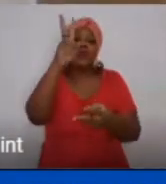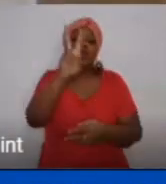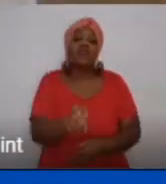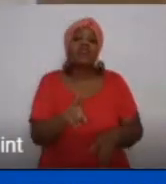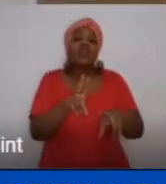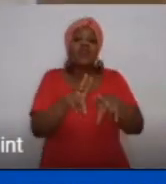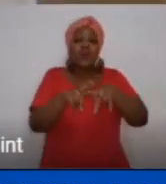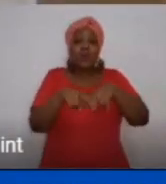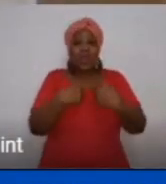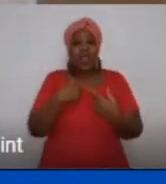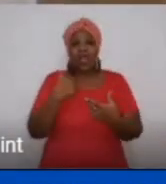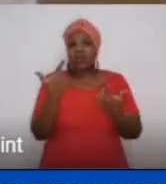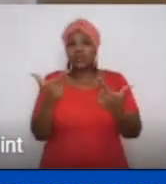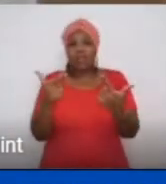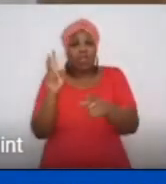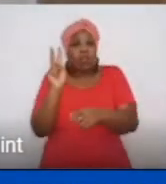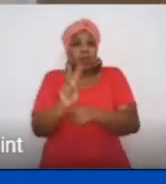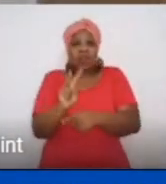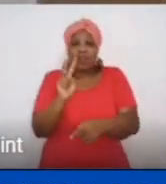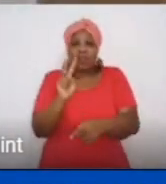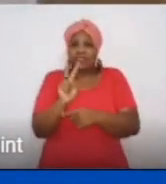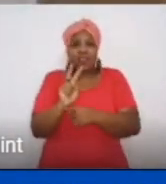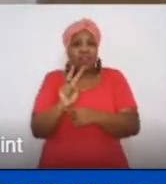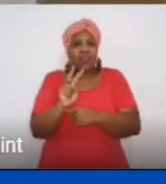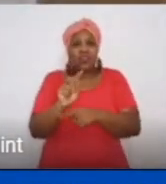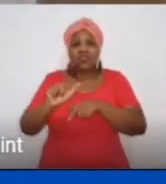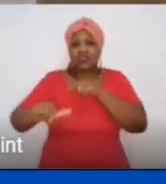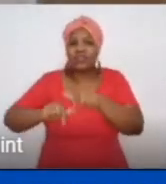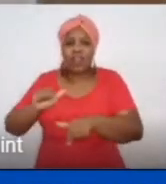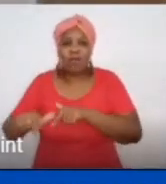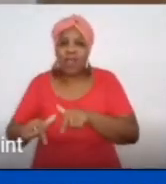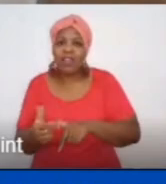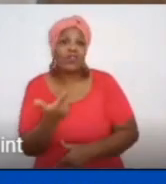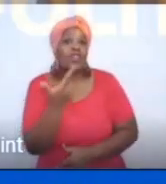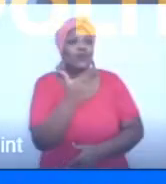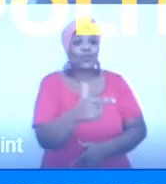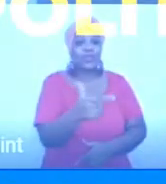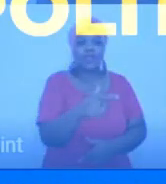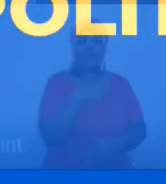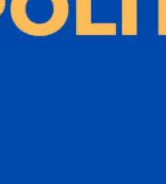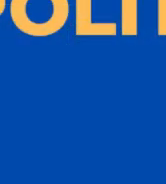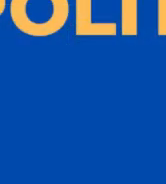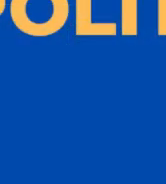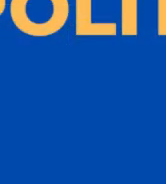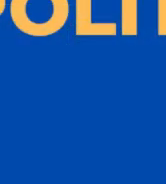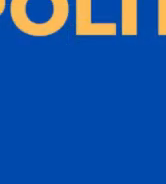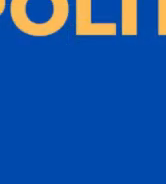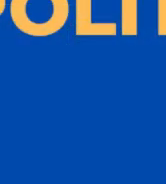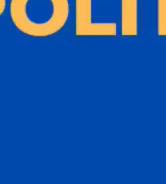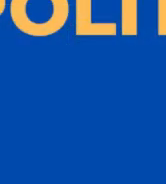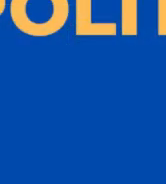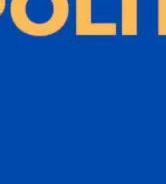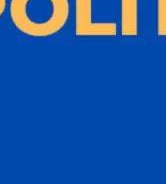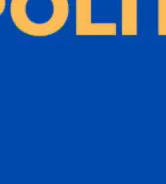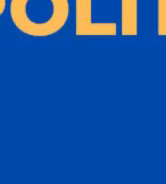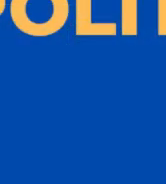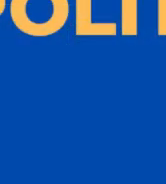estão desprotegidas do processo de trabalho, penalizadas porque são punidas.